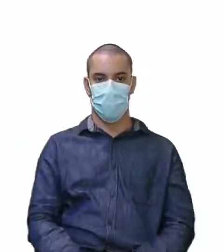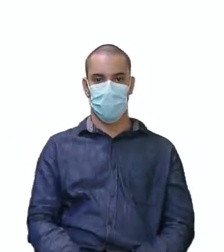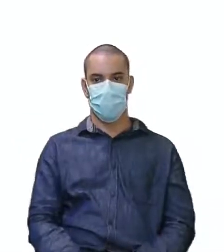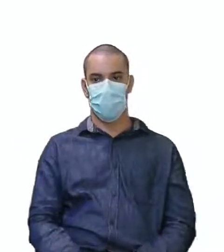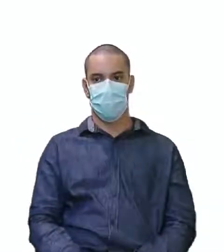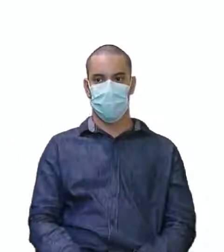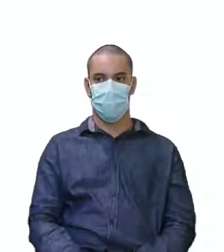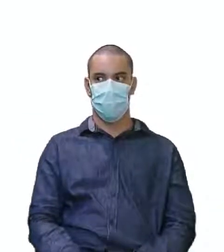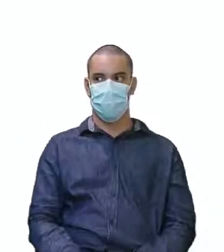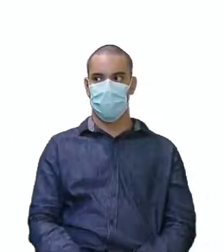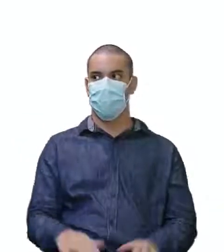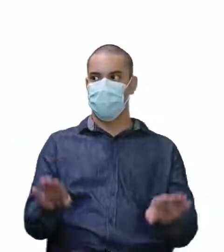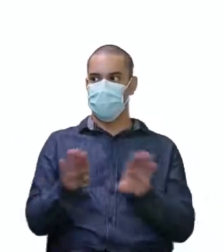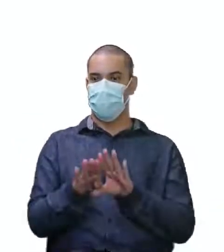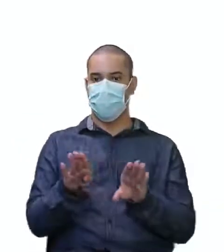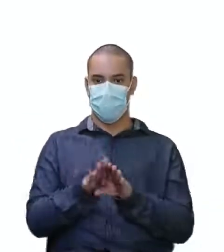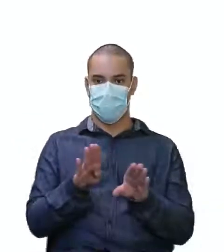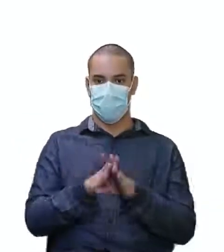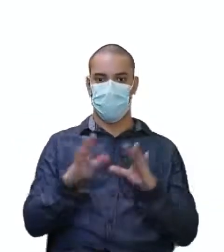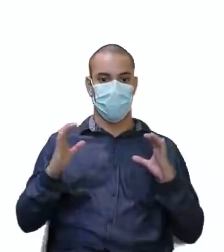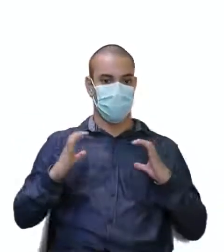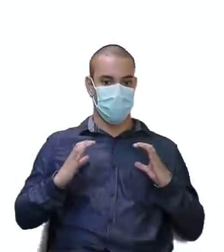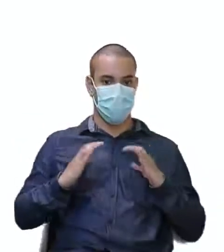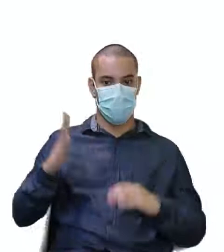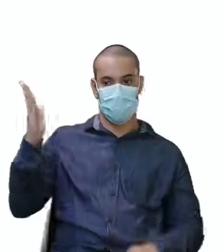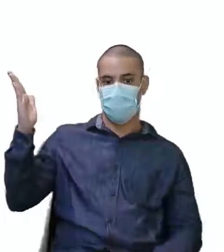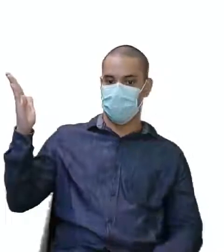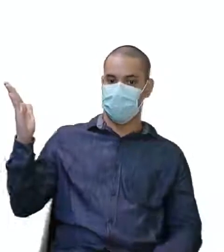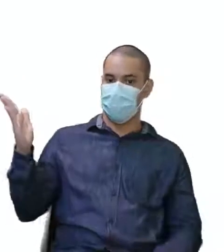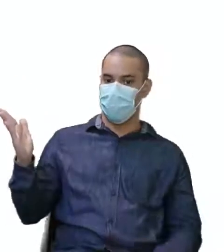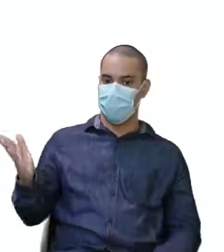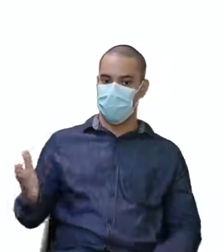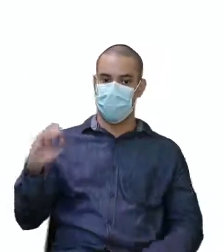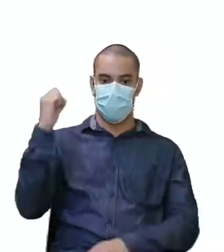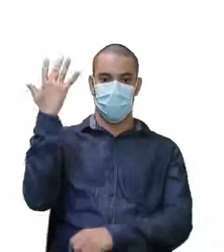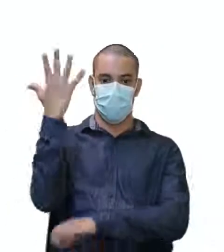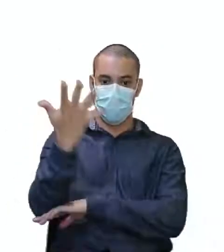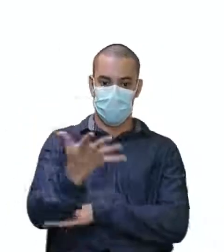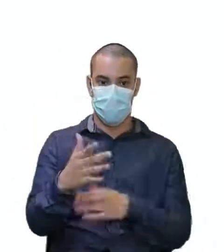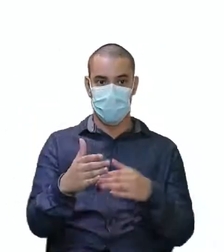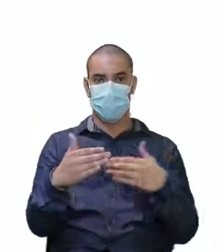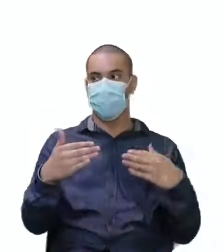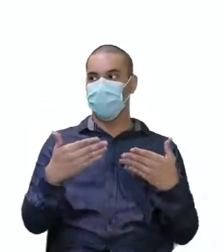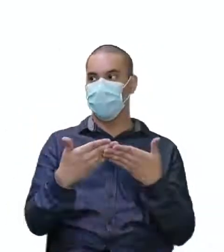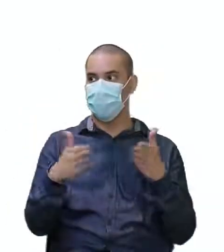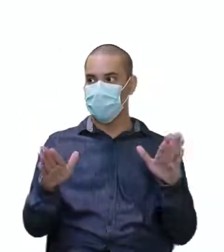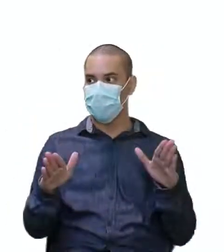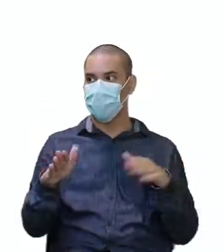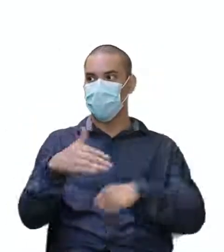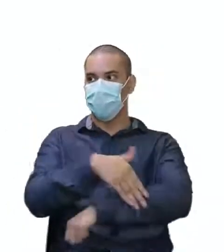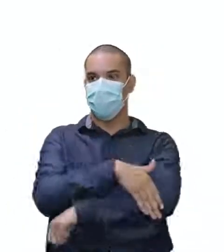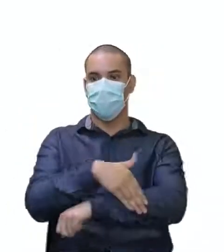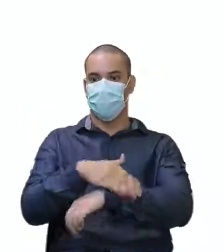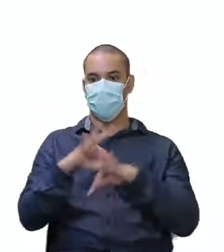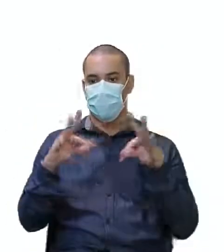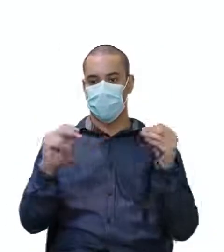Então, crescimento das cidades, desmatamento, abertura de estradas, expansão agropecuária, tudo isso é